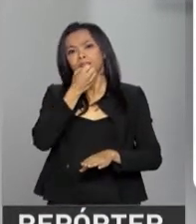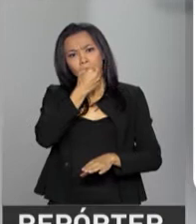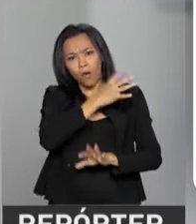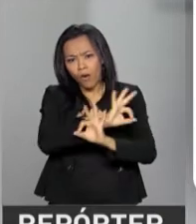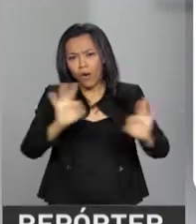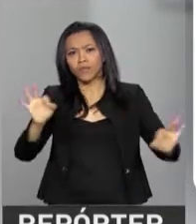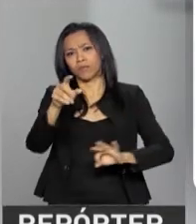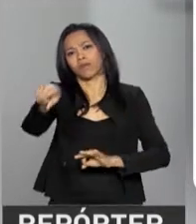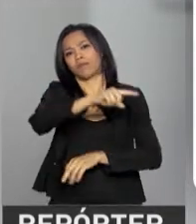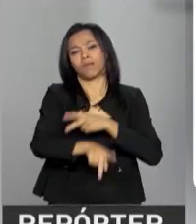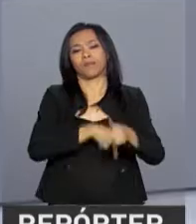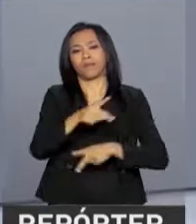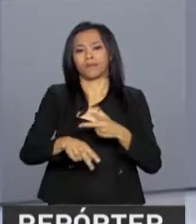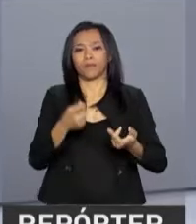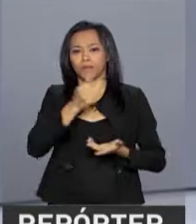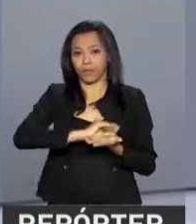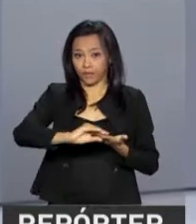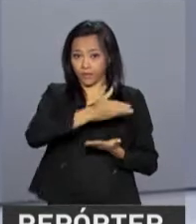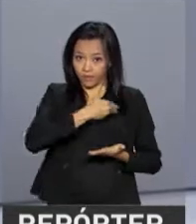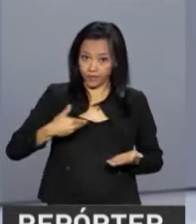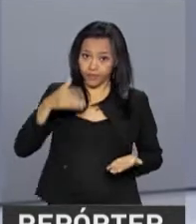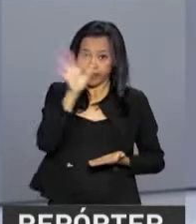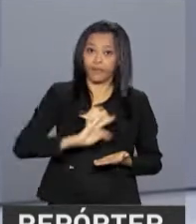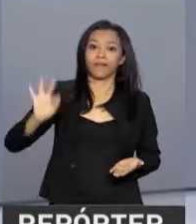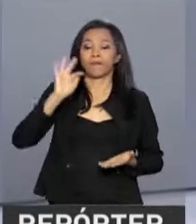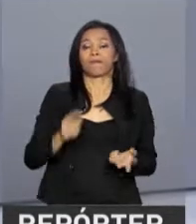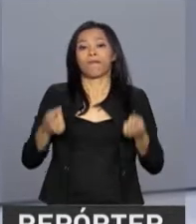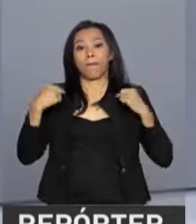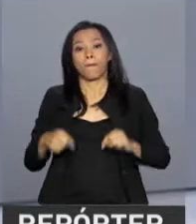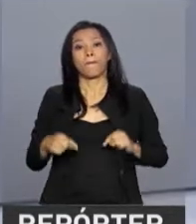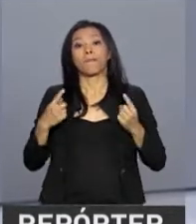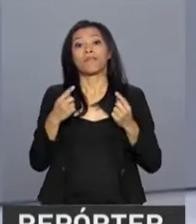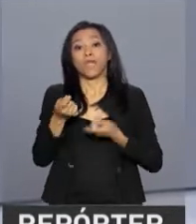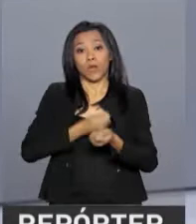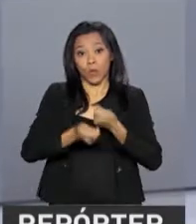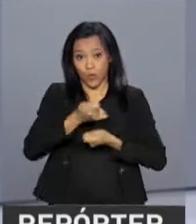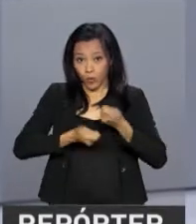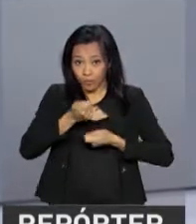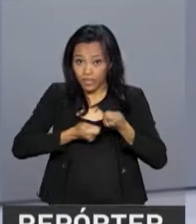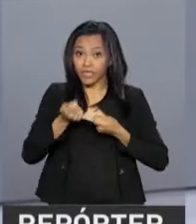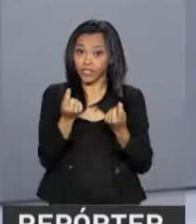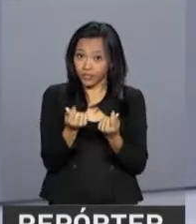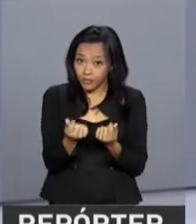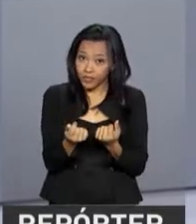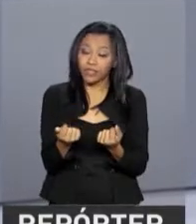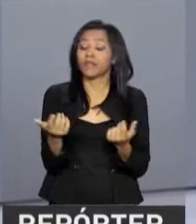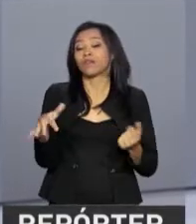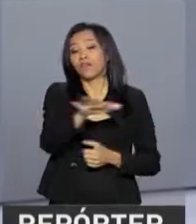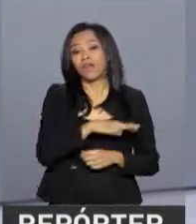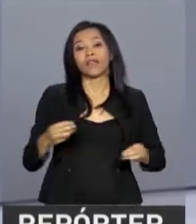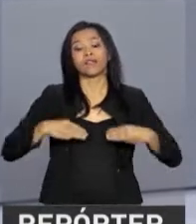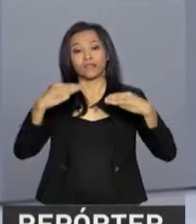federais a economia de recursos públicos na saúde foi a marca da gestão do ministro ricardo